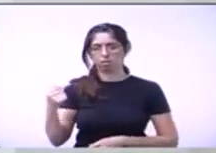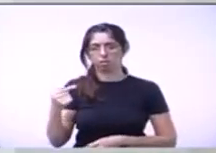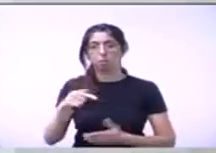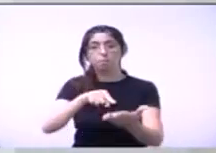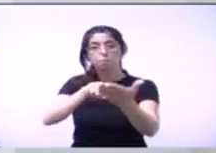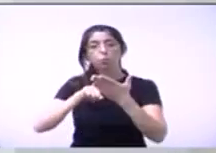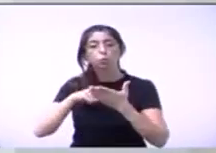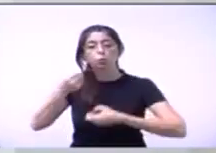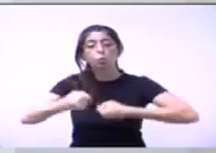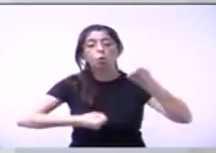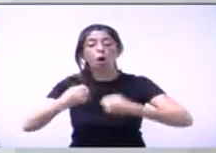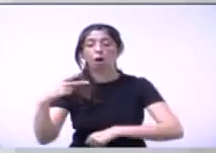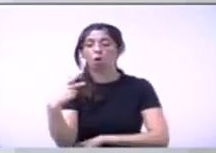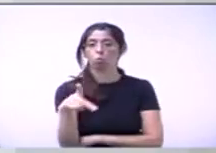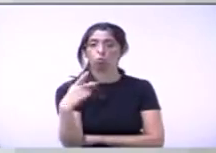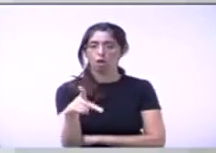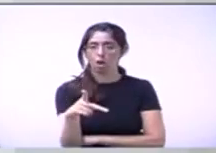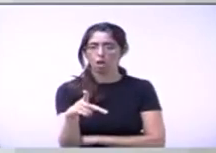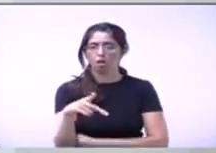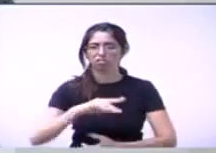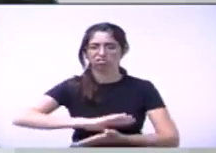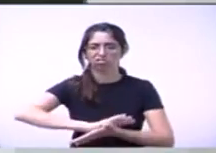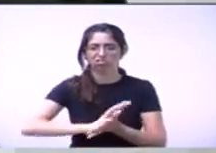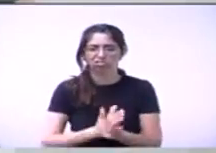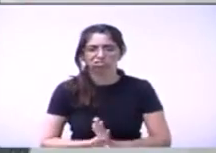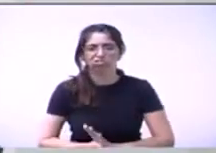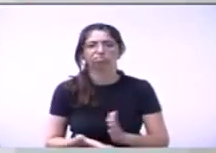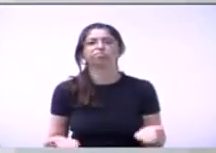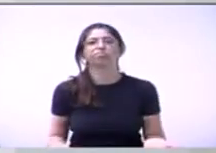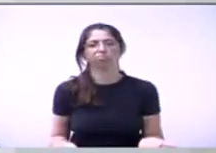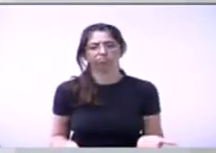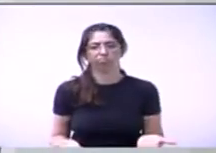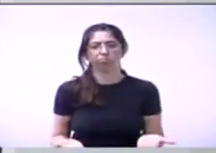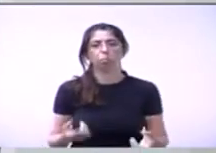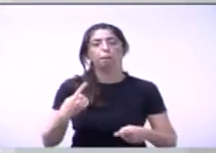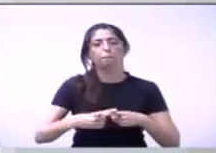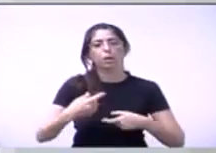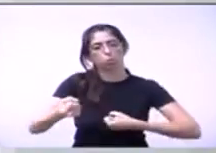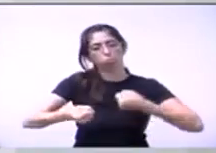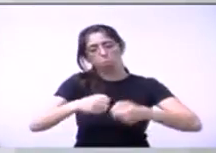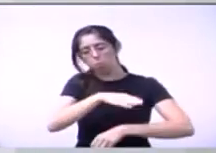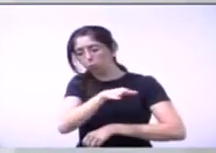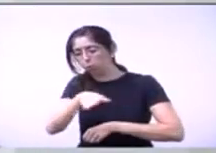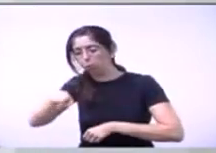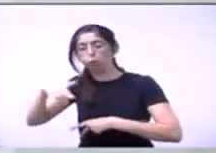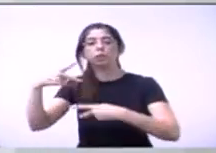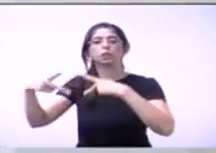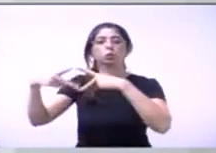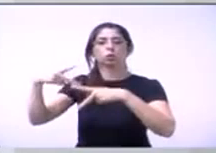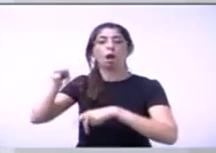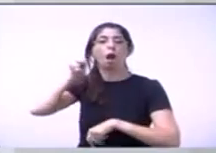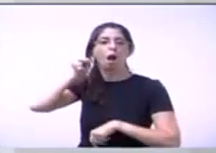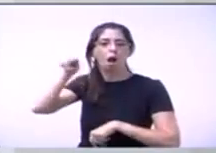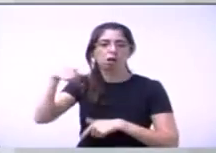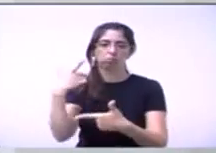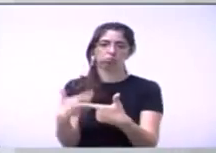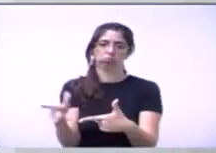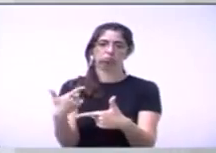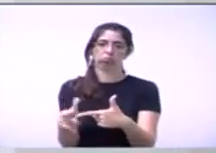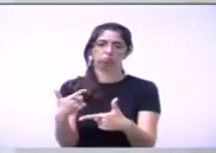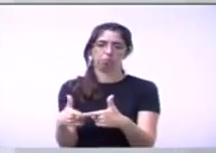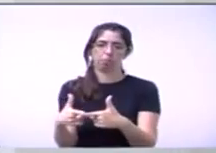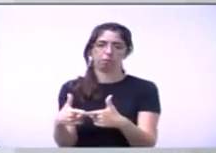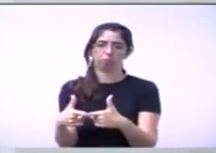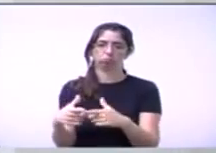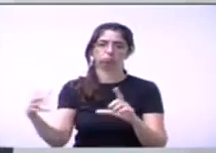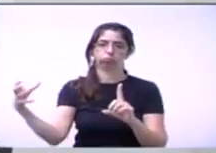arrebentado, de pessoas que eles foram lá em São José, e os trabalhadores de lá